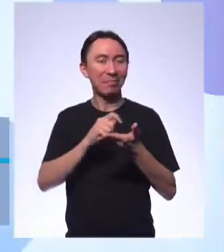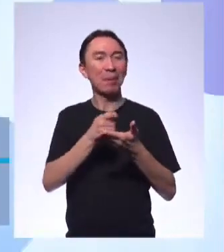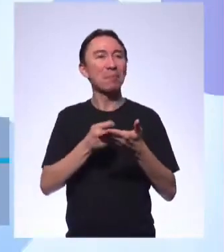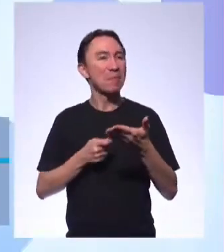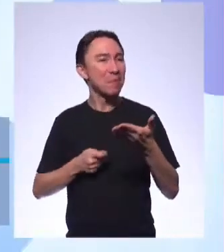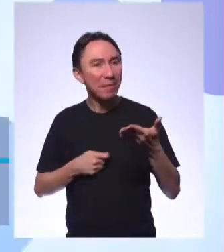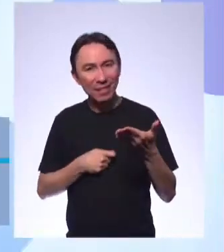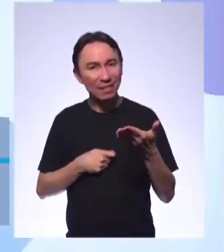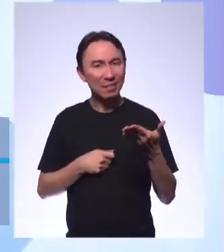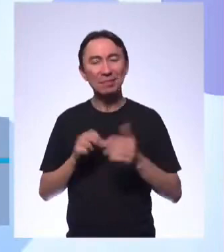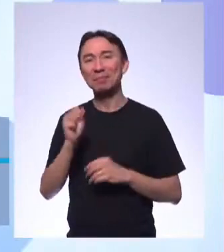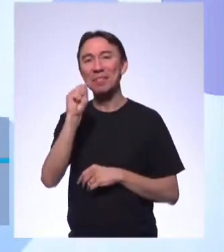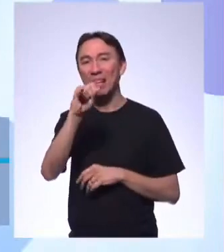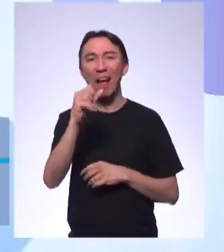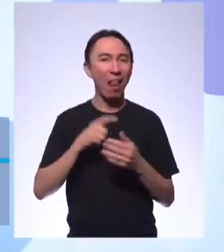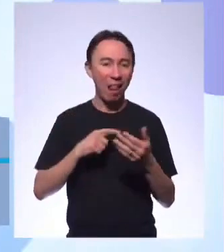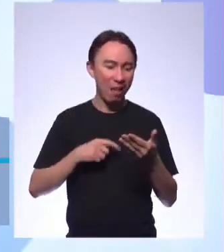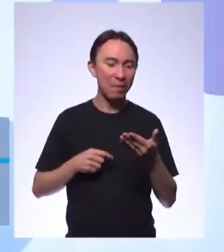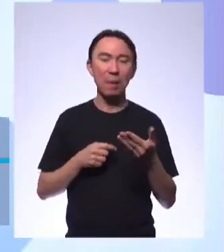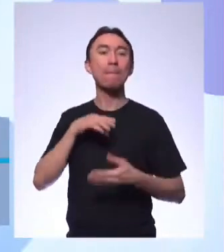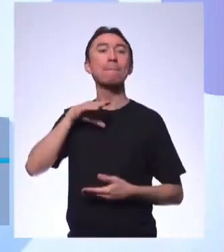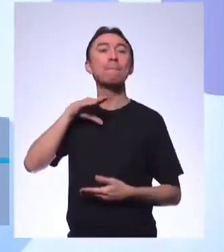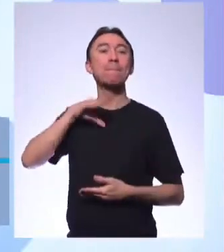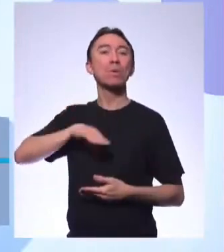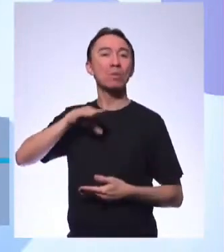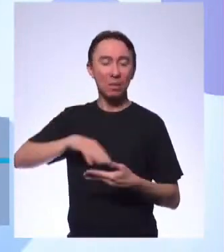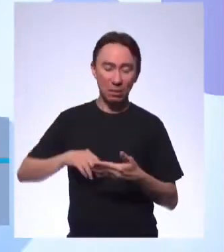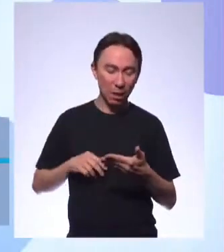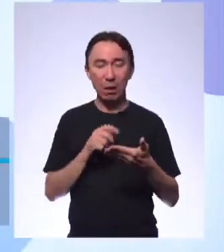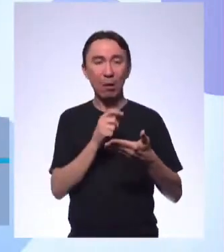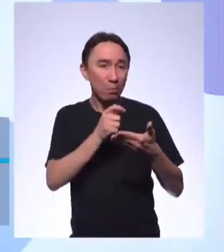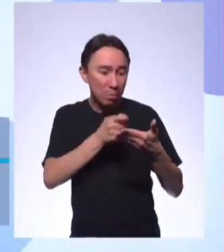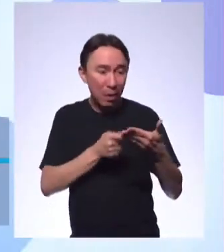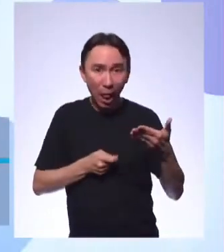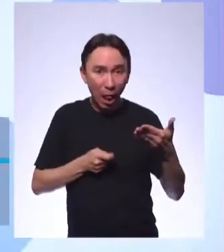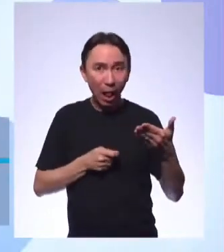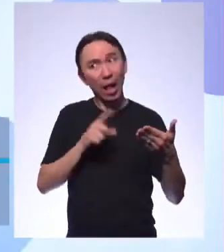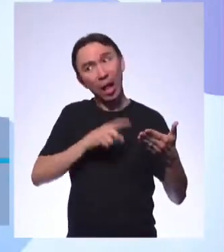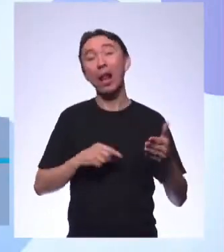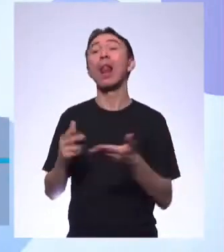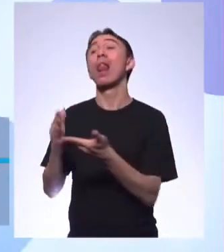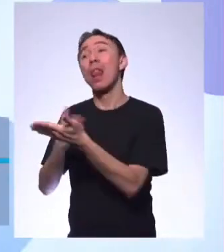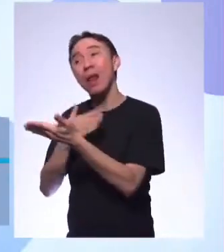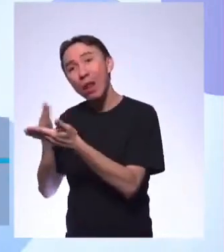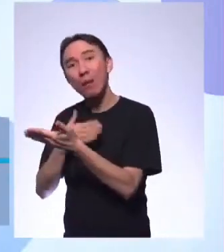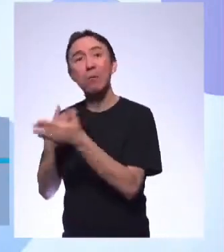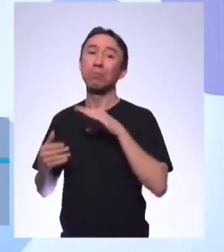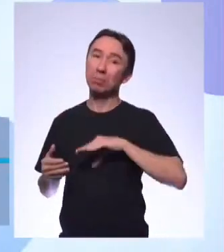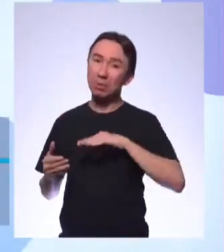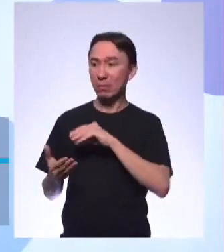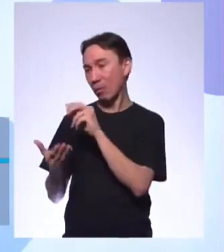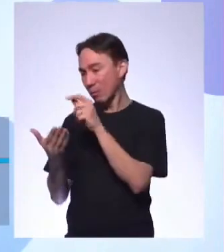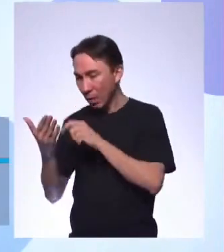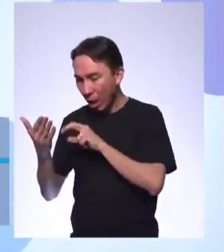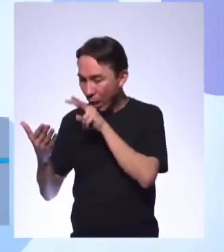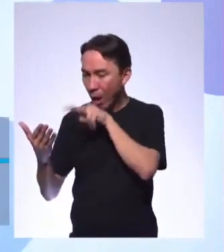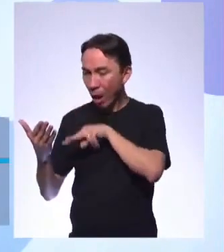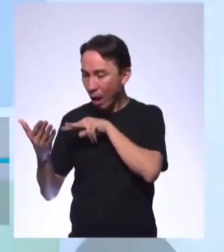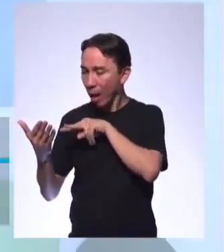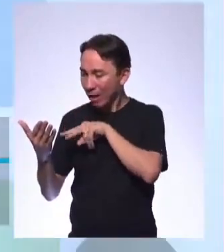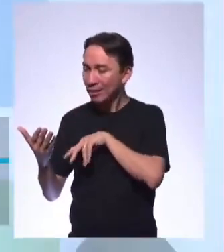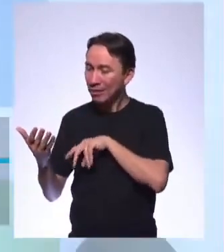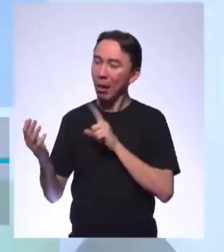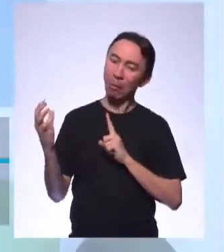se ele escreve em língua portuguesa, ele leu livros em língua portuguesa, né? E isso com certeza influenciou a escrita dele, essa escrevivência,